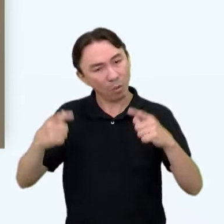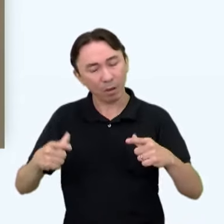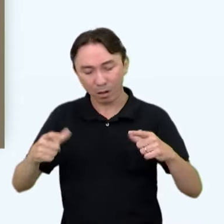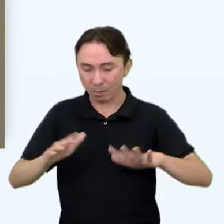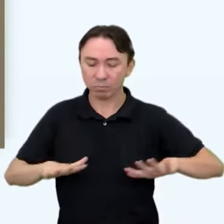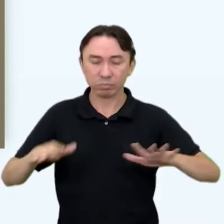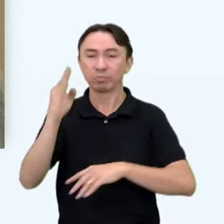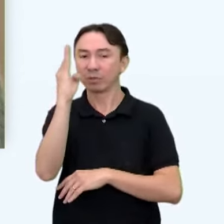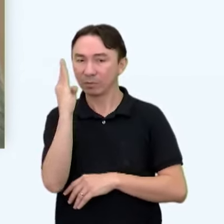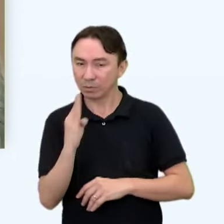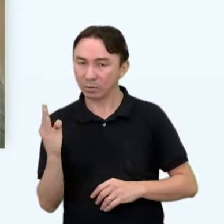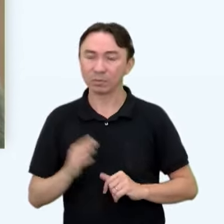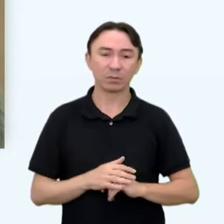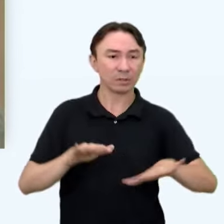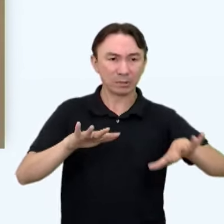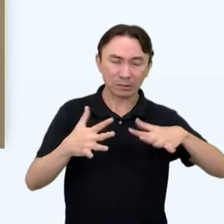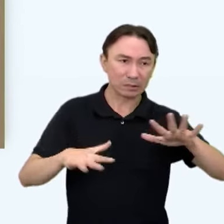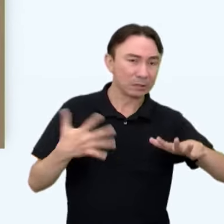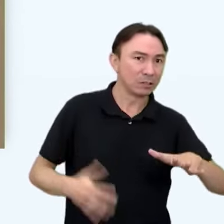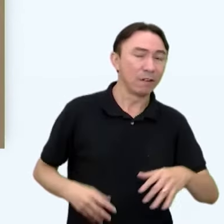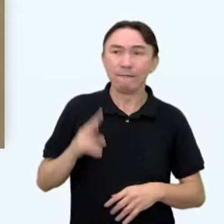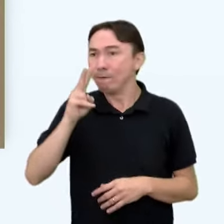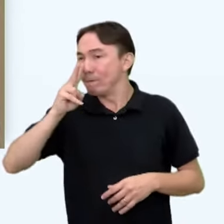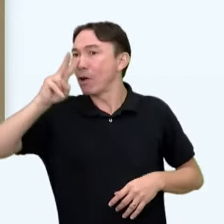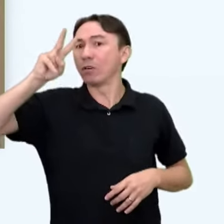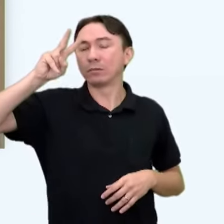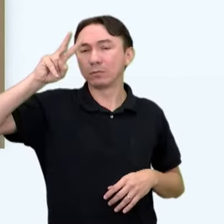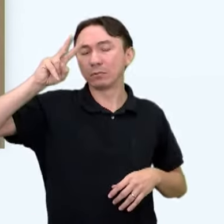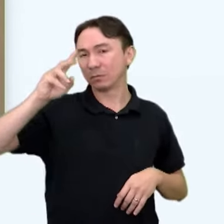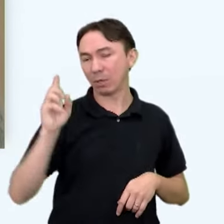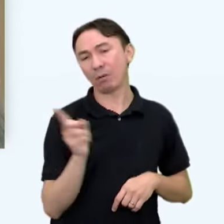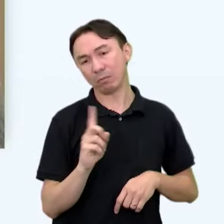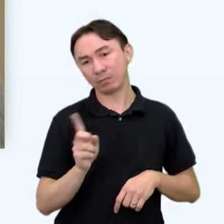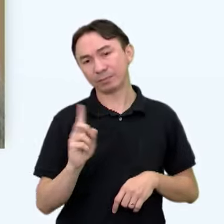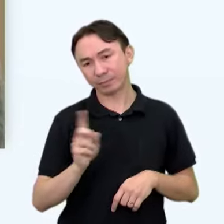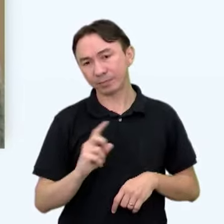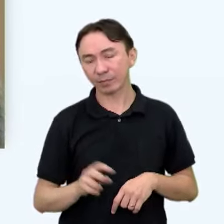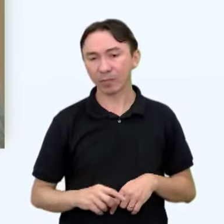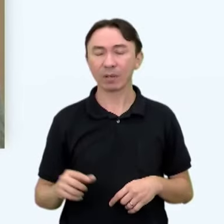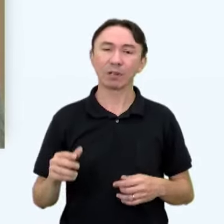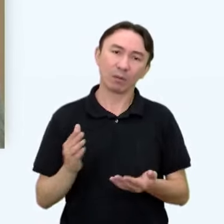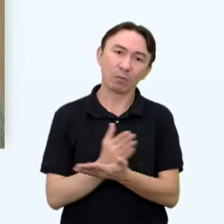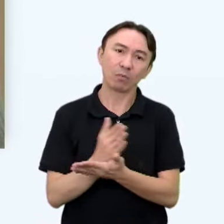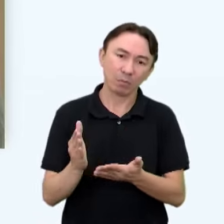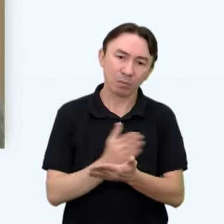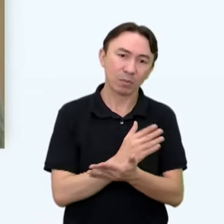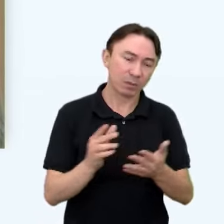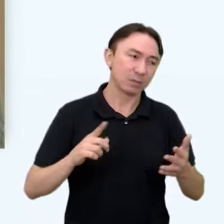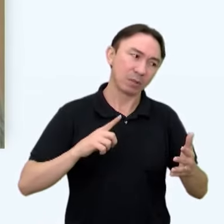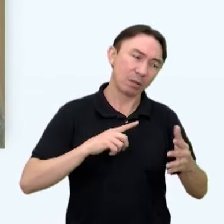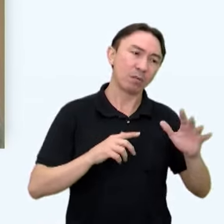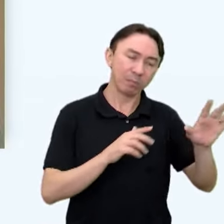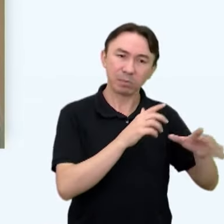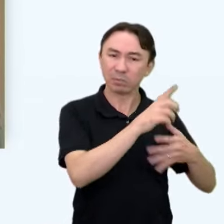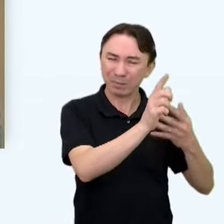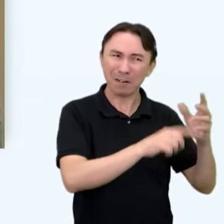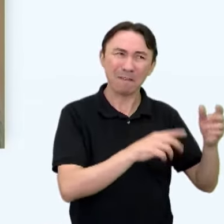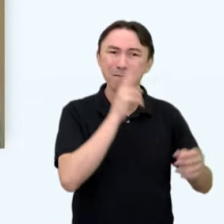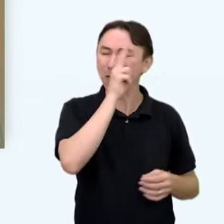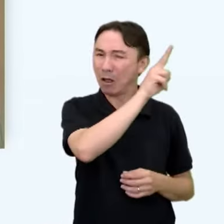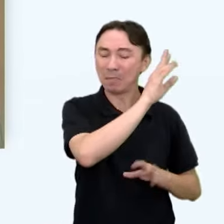menos frequentes. Não são tão grandes quanto comparados com os das bordas de placa, nem tão frequentes, mas sim eles